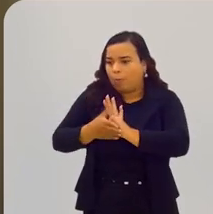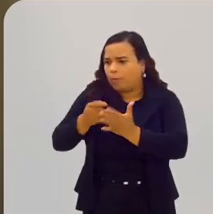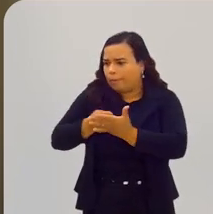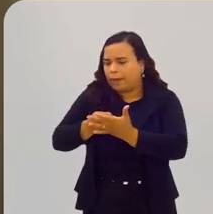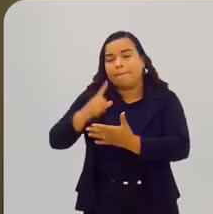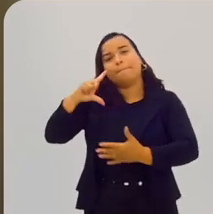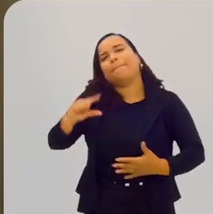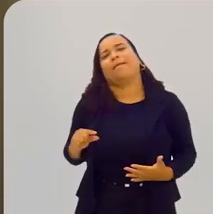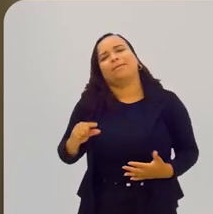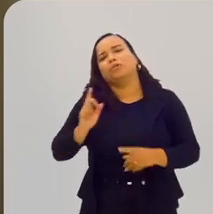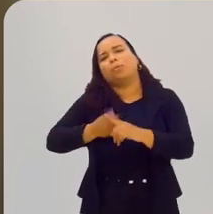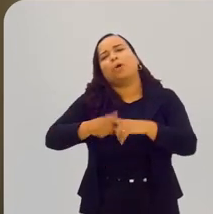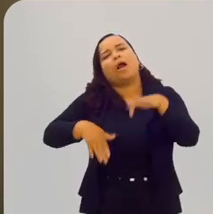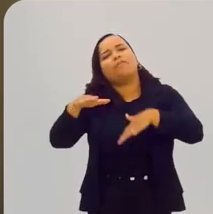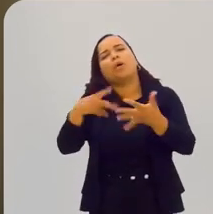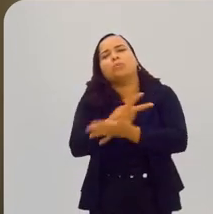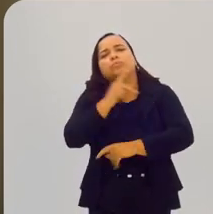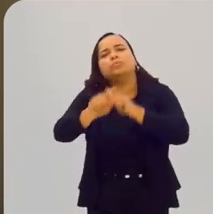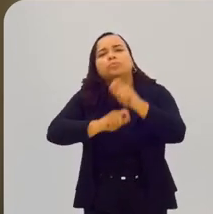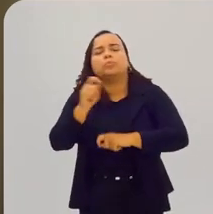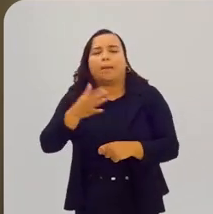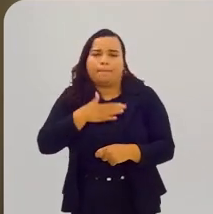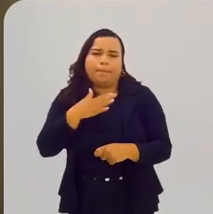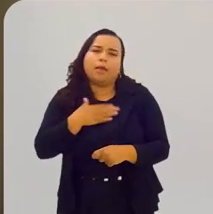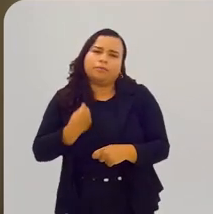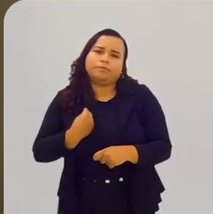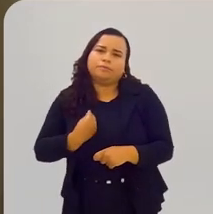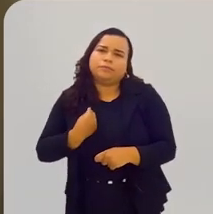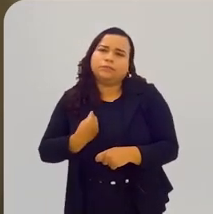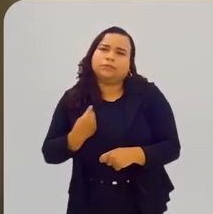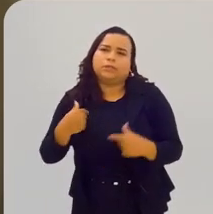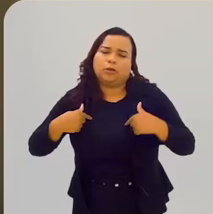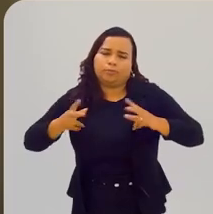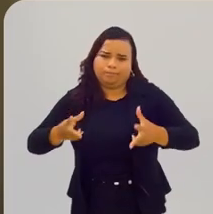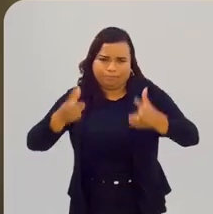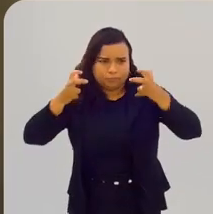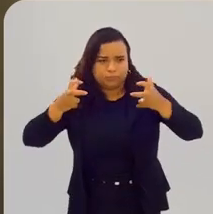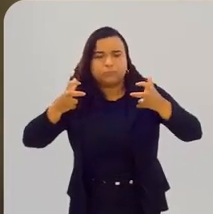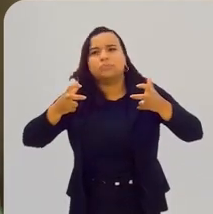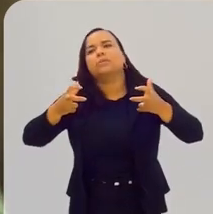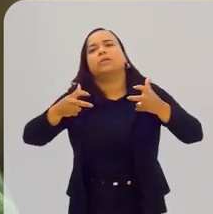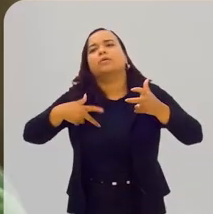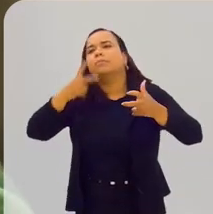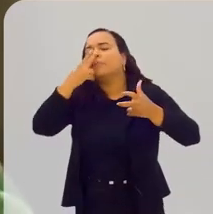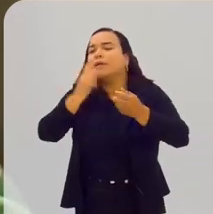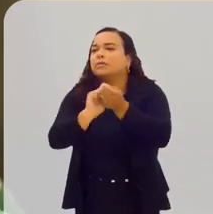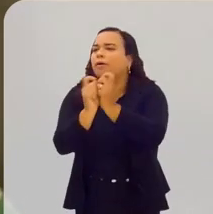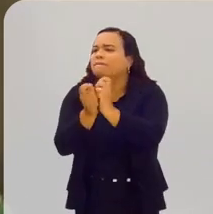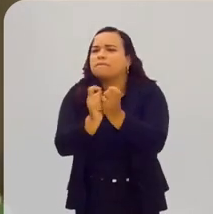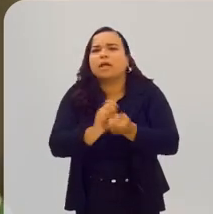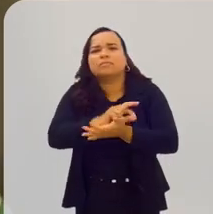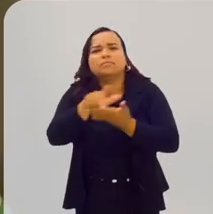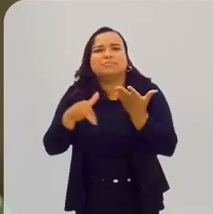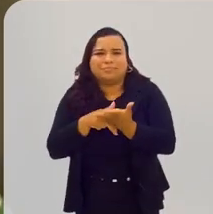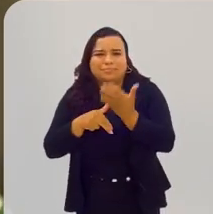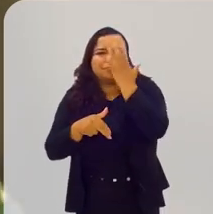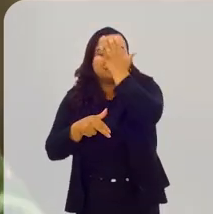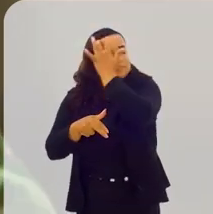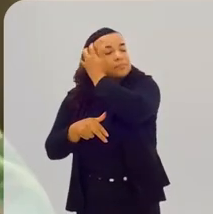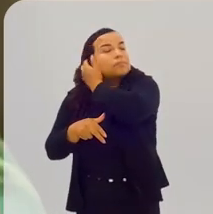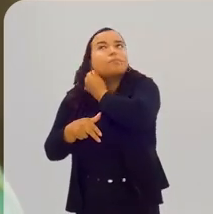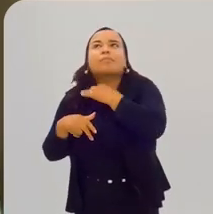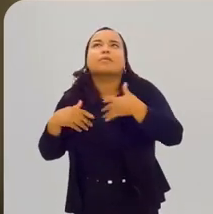menor porque muitas vezes o que acontece no meu caso eu vejo eu personalizo muita coisa